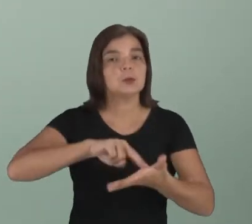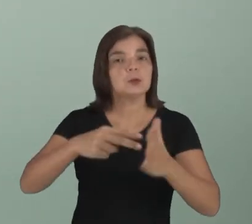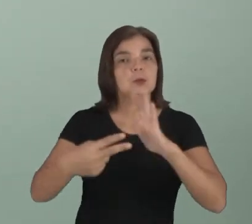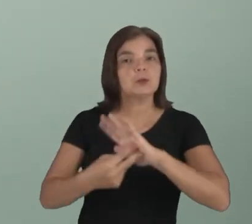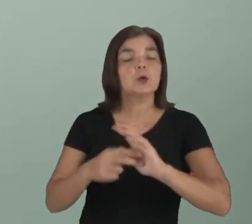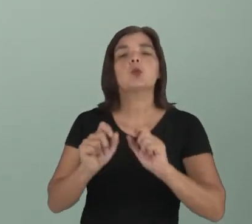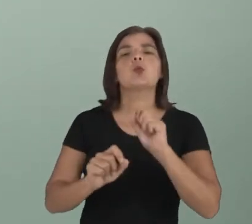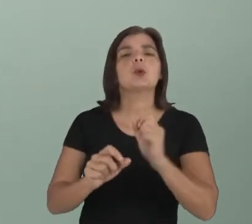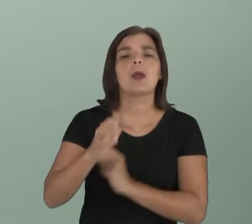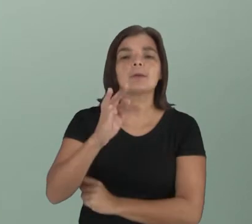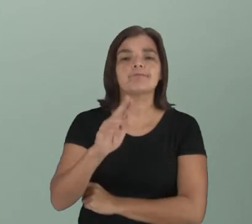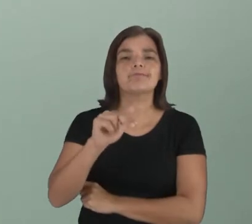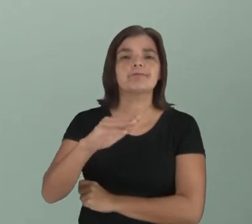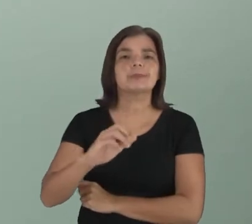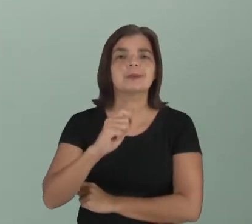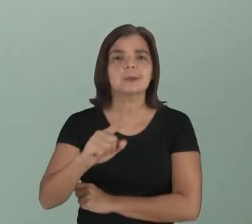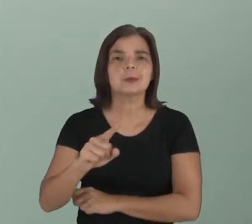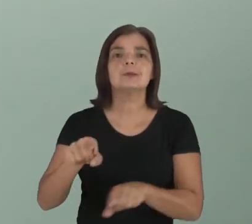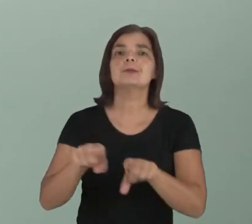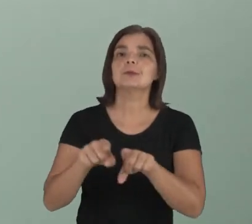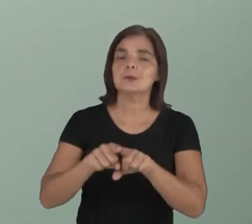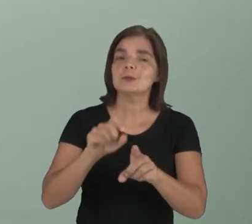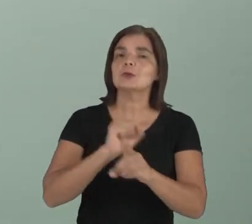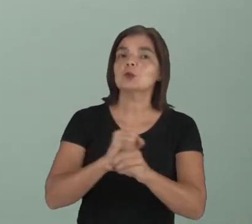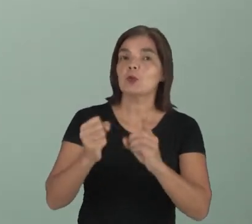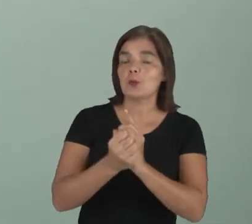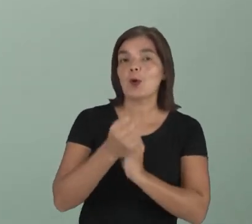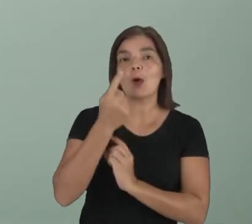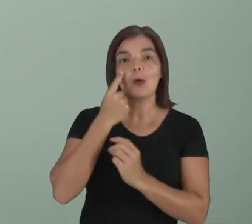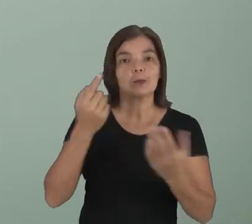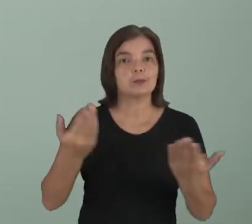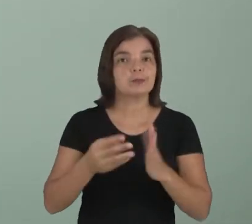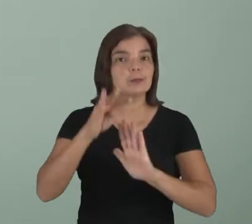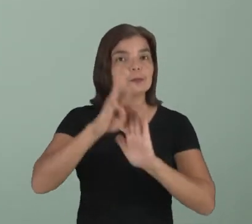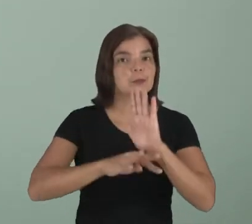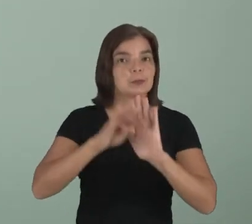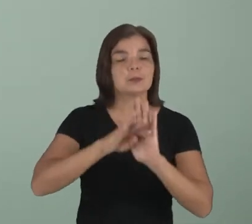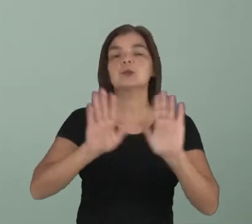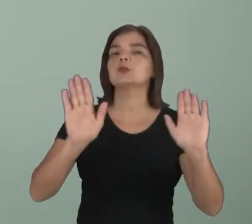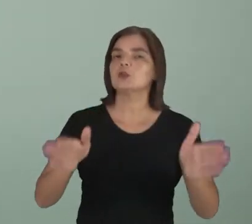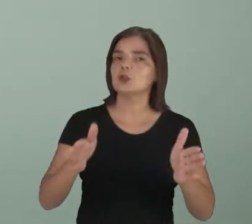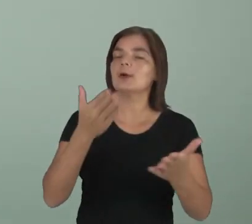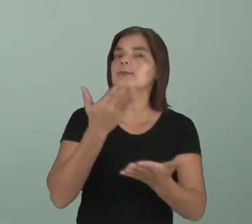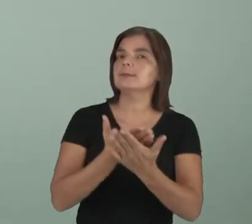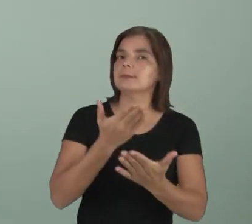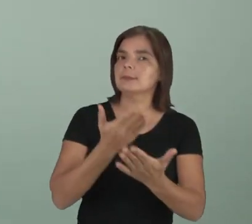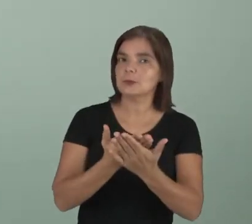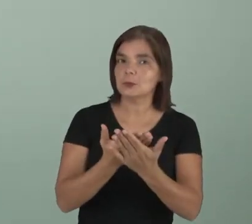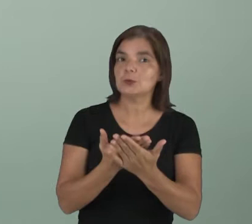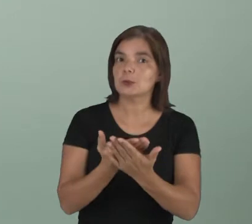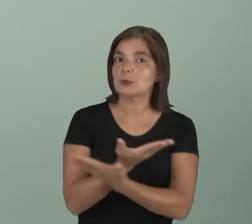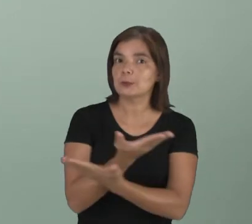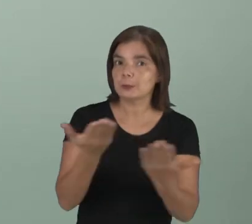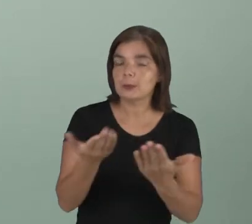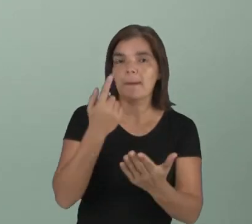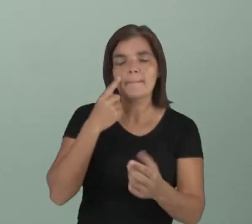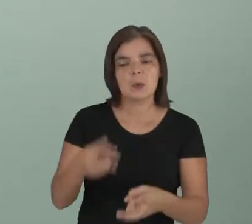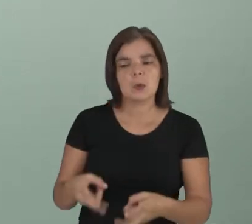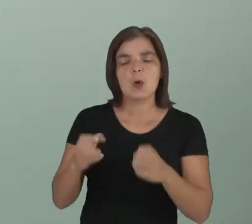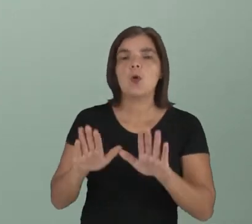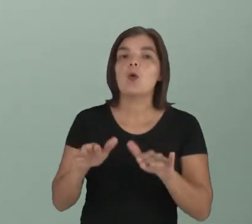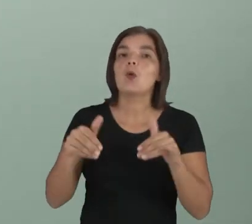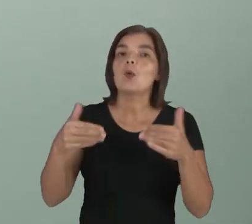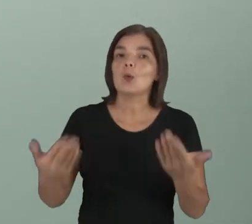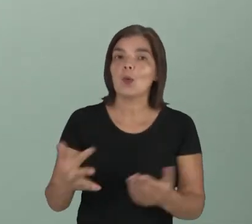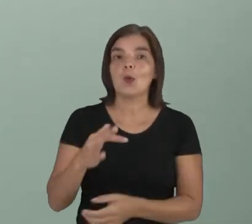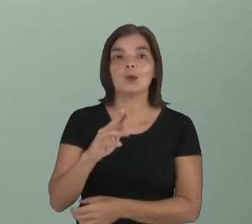função social. Agora, nós vamos ver alguns textos que já foram trabalhados aí com vocês, para a gente perceber qual a